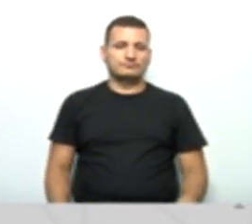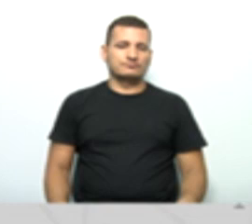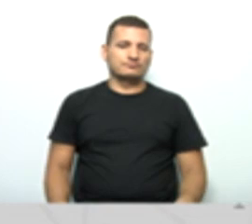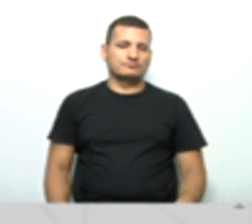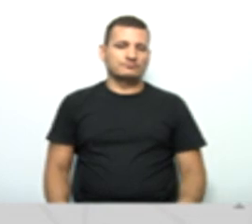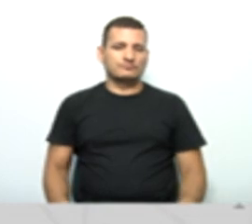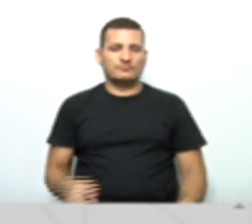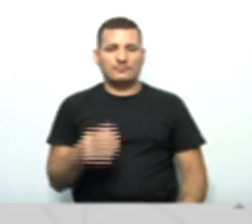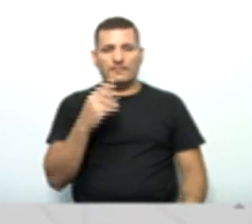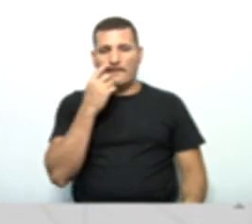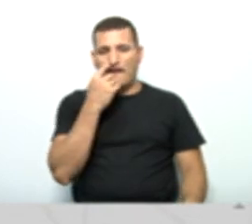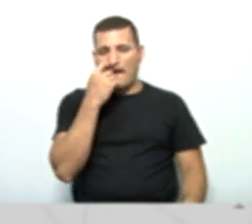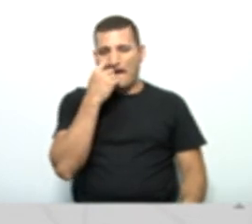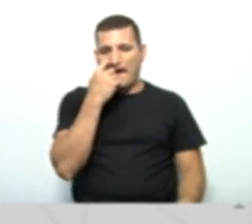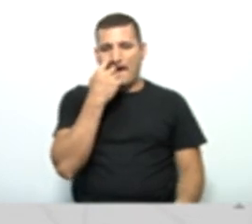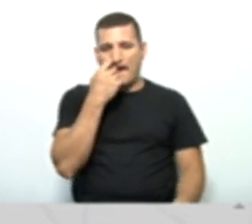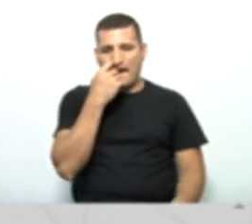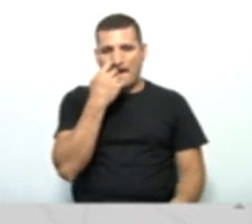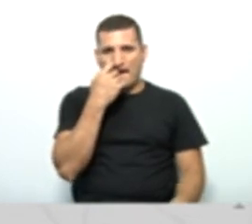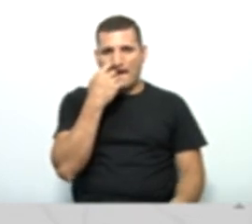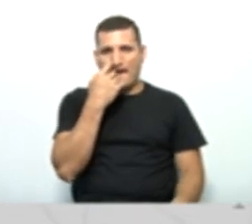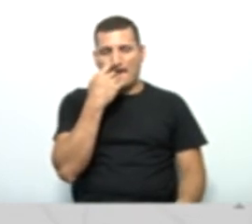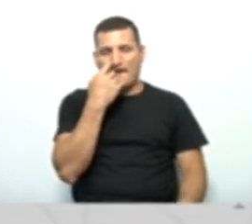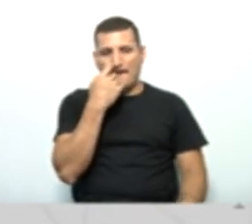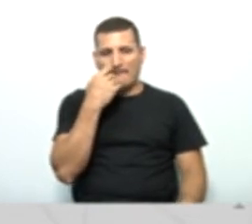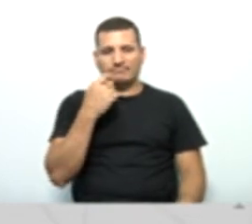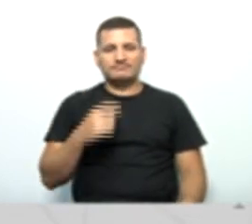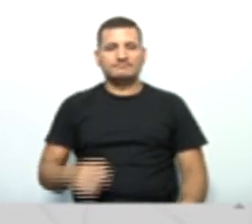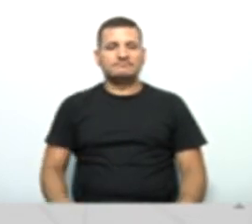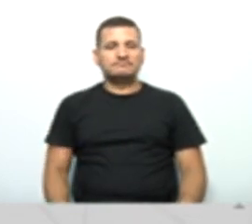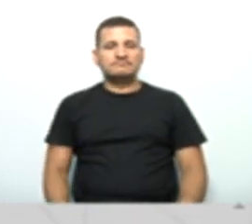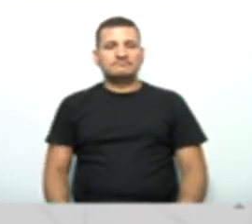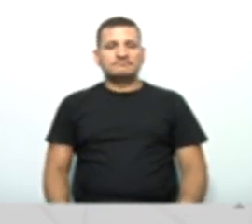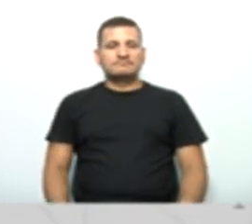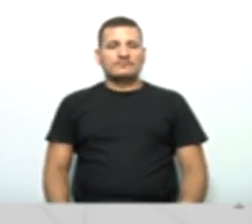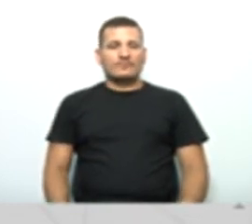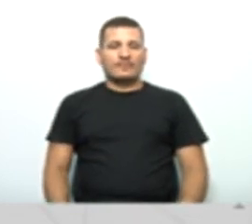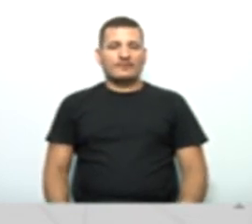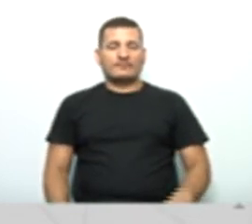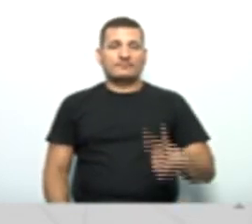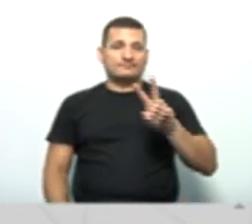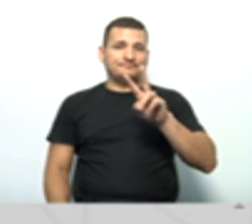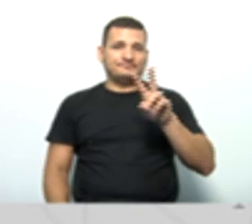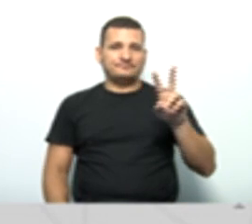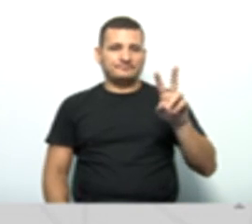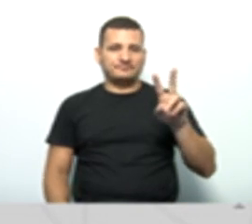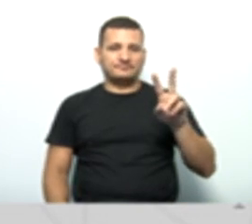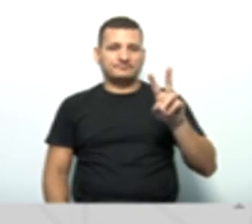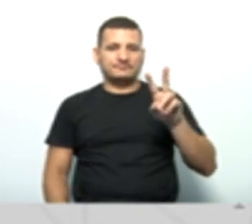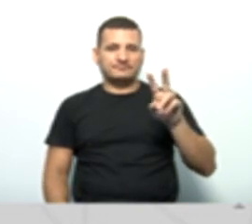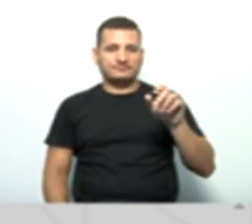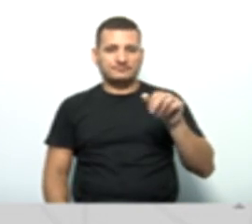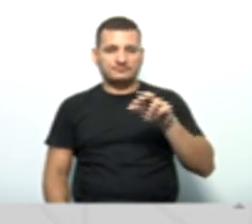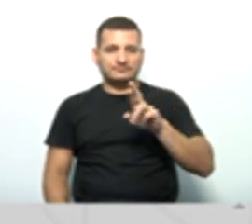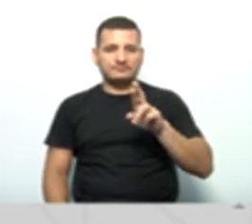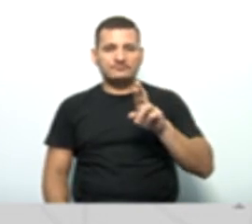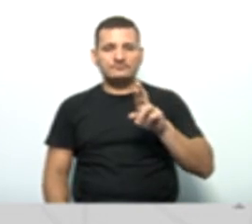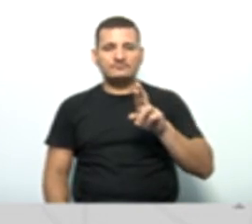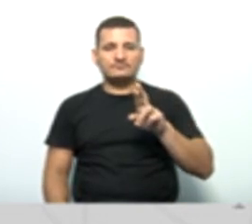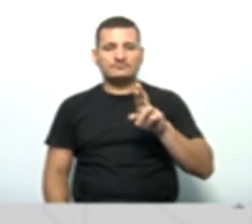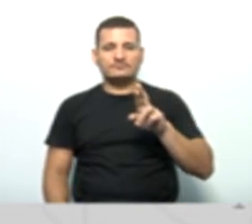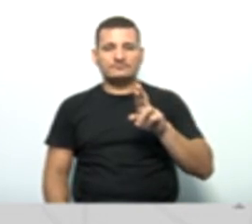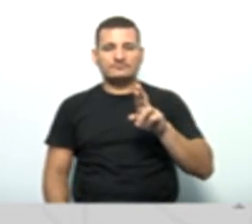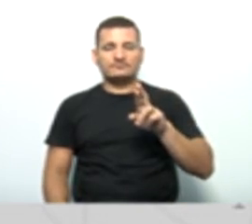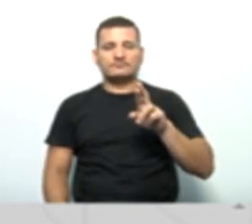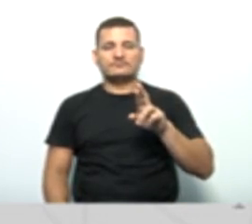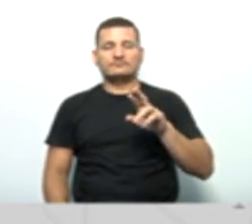vocês, rapidinho, porque nós temos que construir ela. Então, observe aqui, a gente criamos uma variável do tipo,